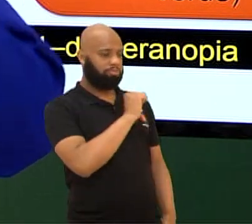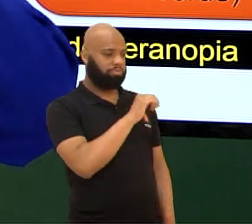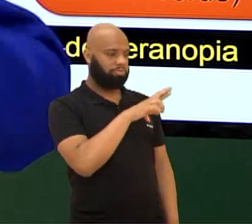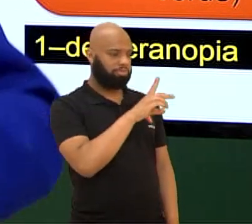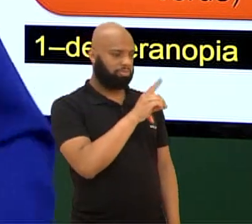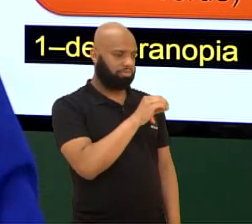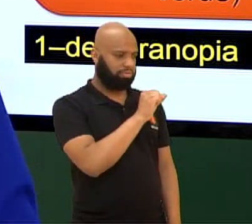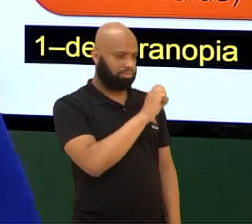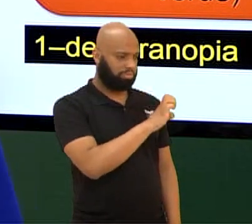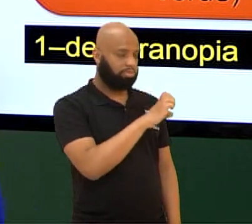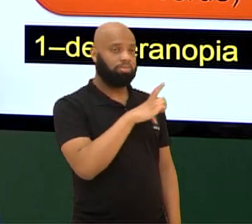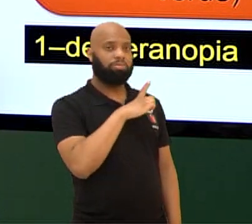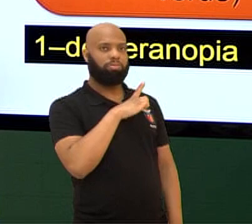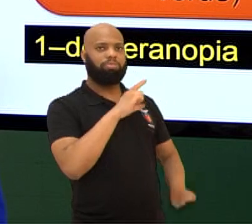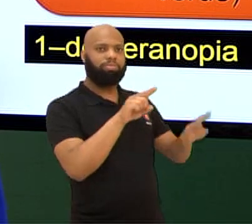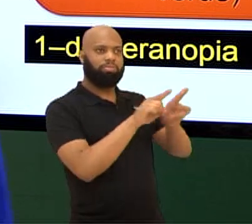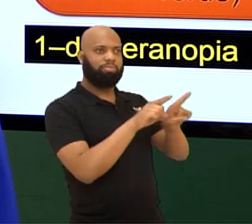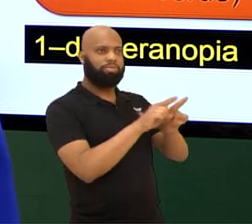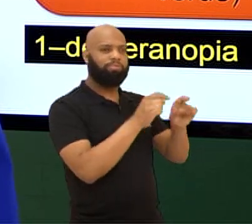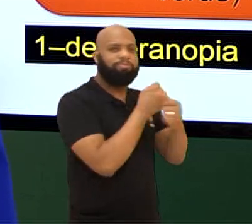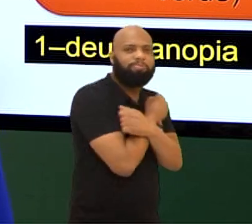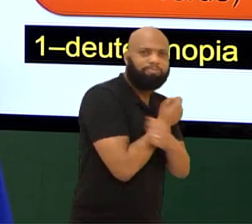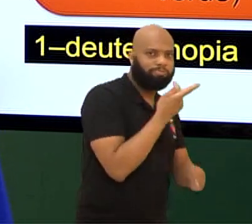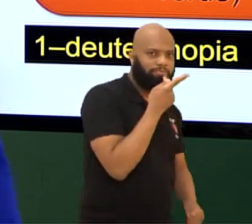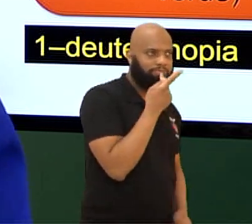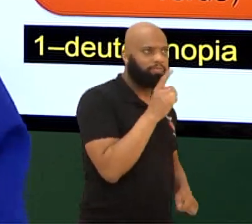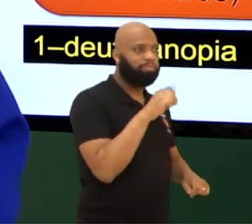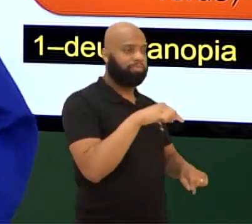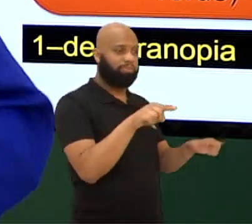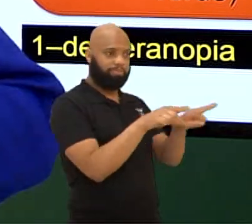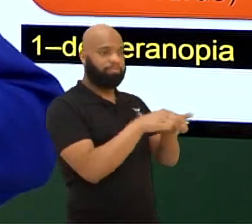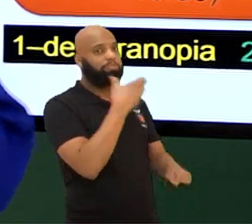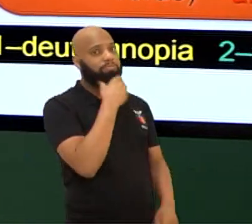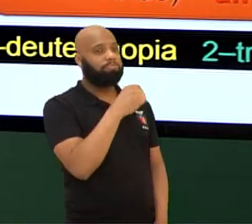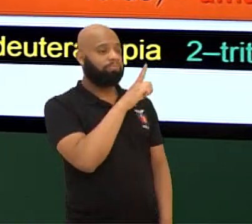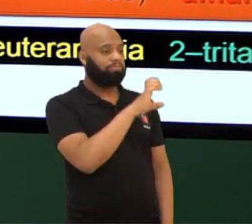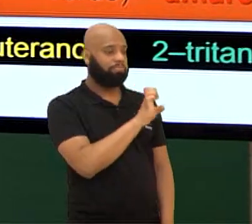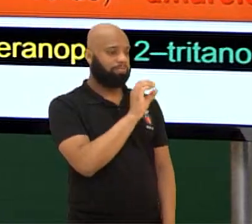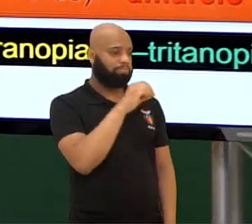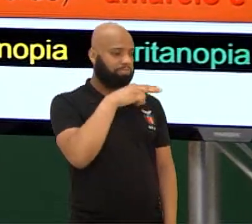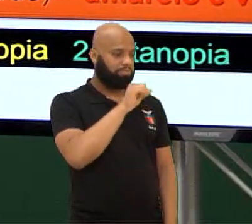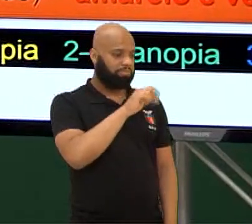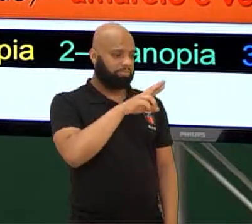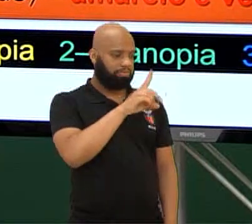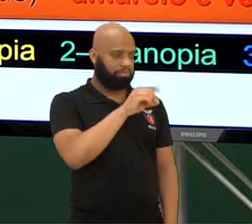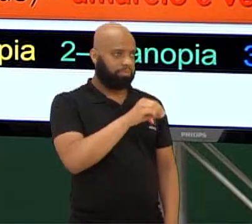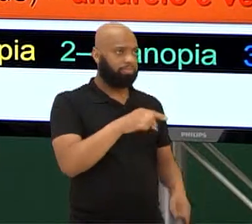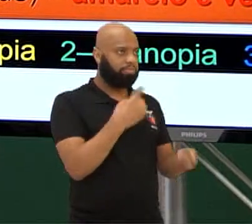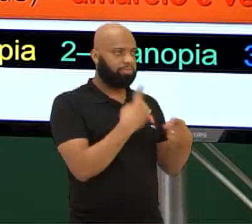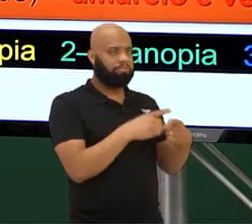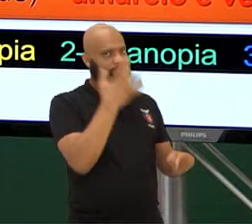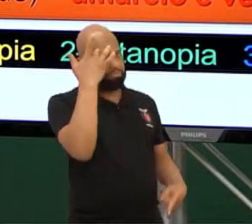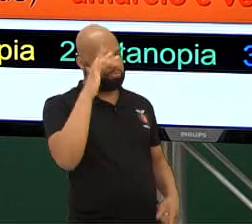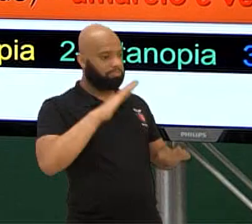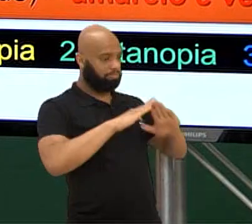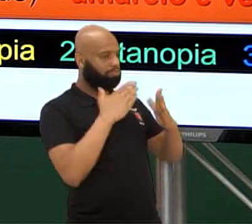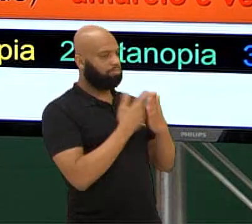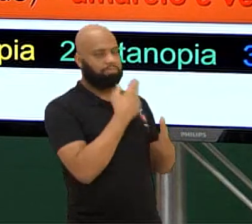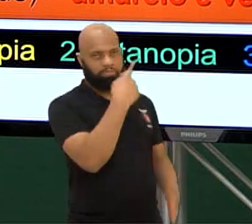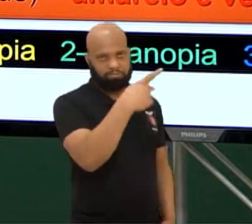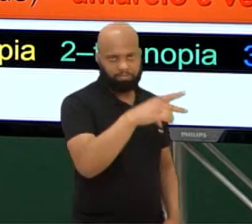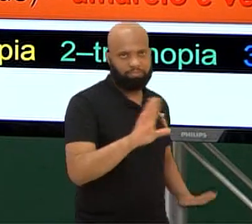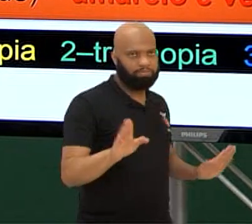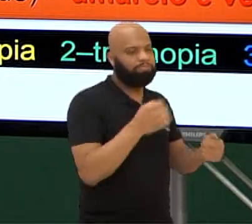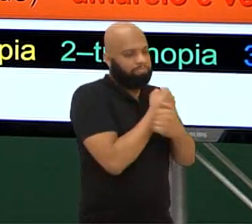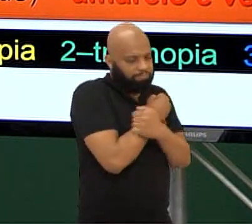Queiroz, então está mandando um abraço para a gente ali. Temos também o Leonardo, que está aparecendo, infelizmente ele não deixou o colégio nem a cidade, mas